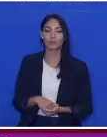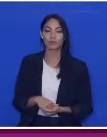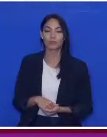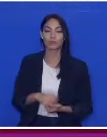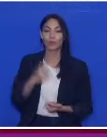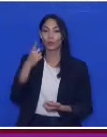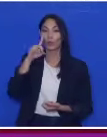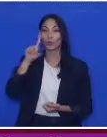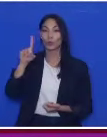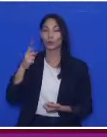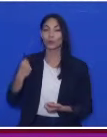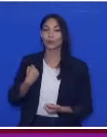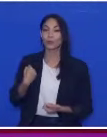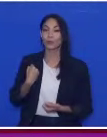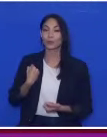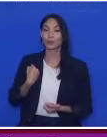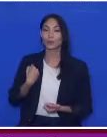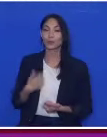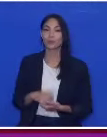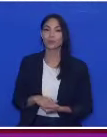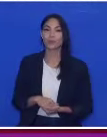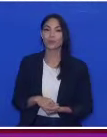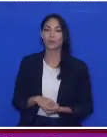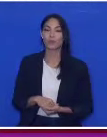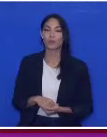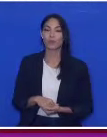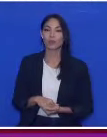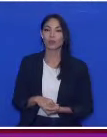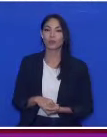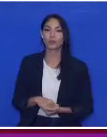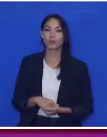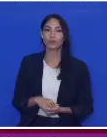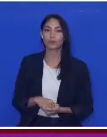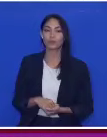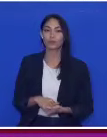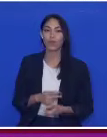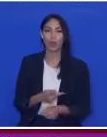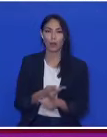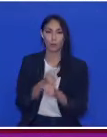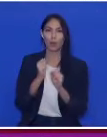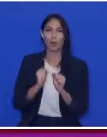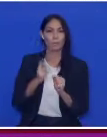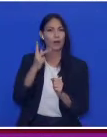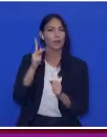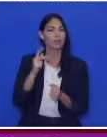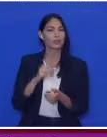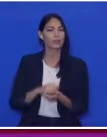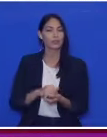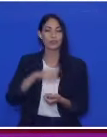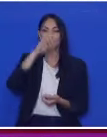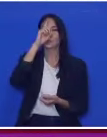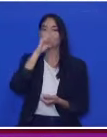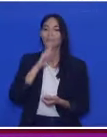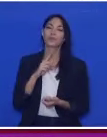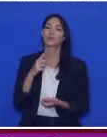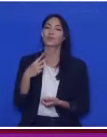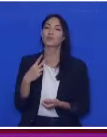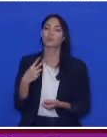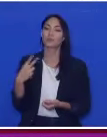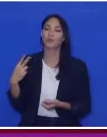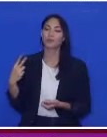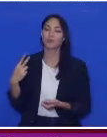E vamos à última bola. Pode ser agora, hein? O grande prêmio pode ser para você. Bola amarela,